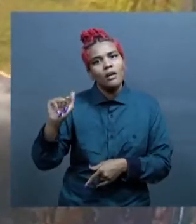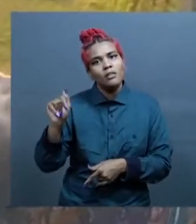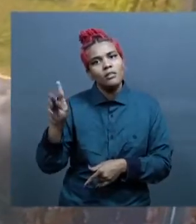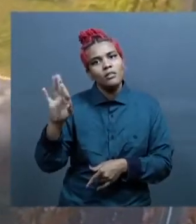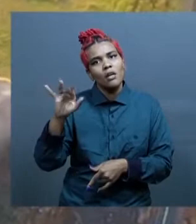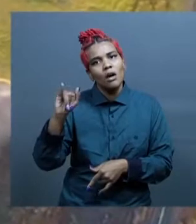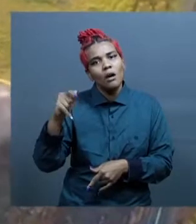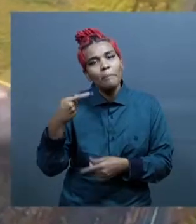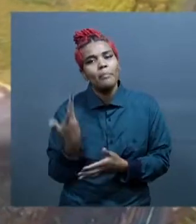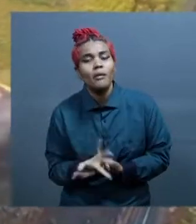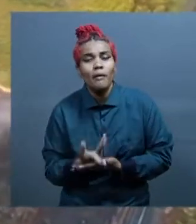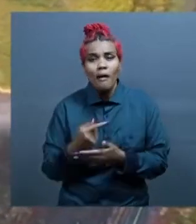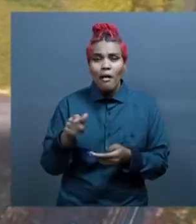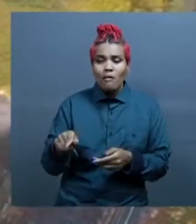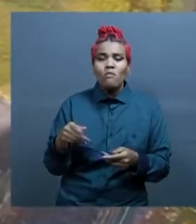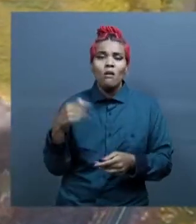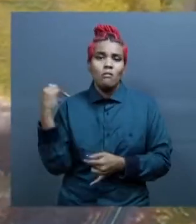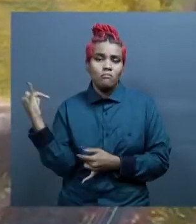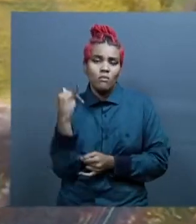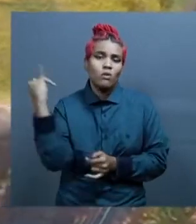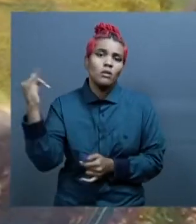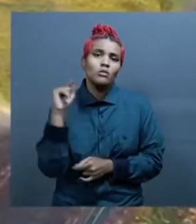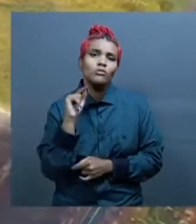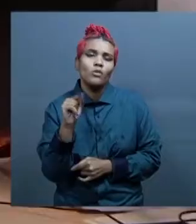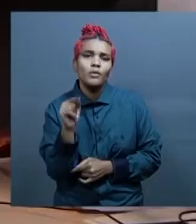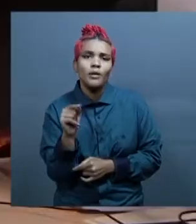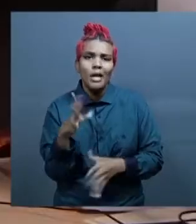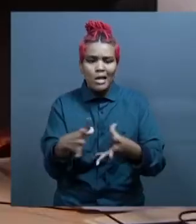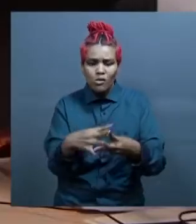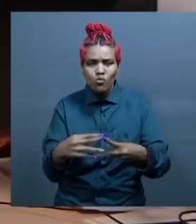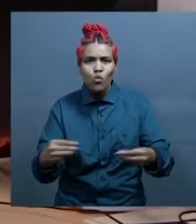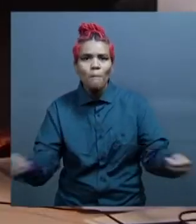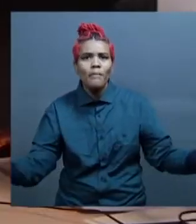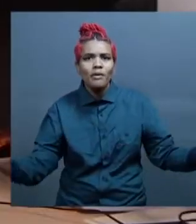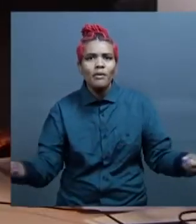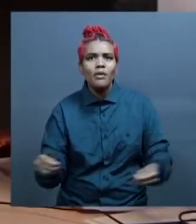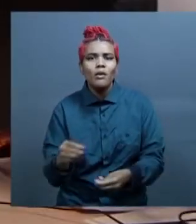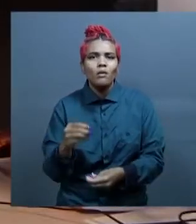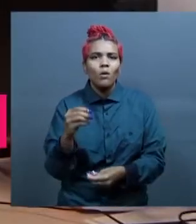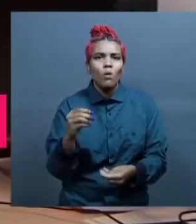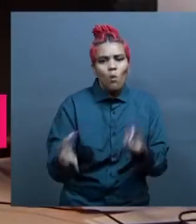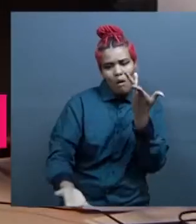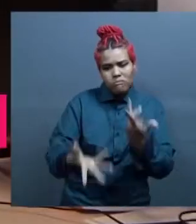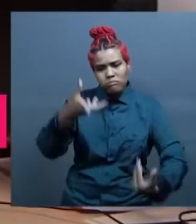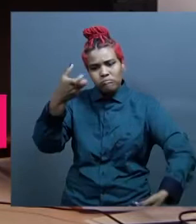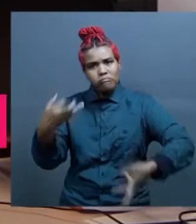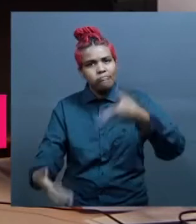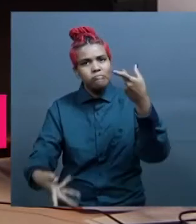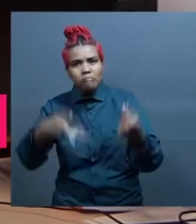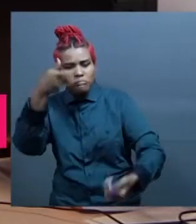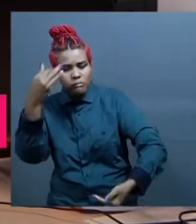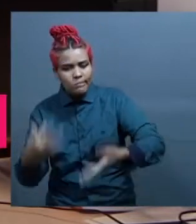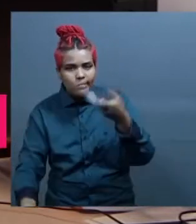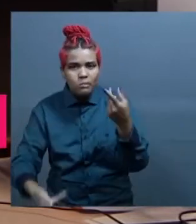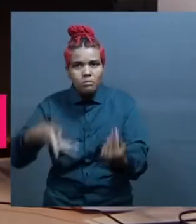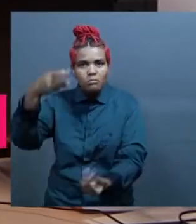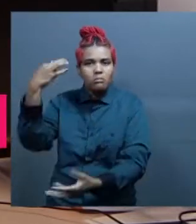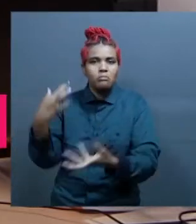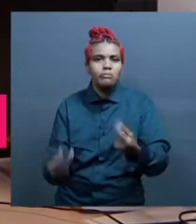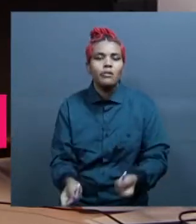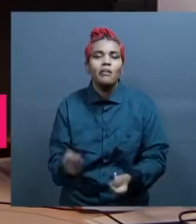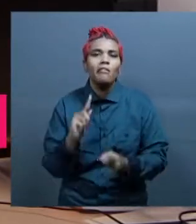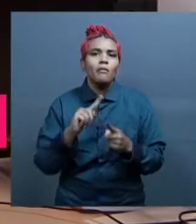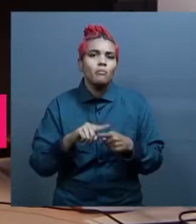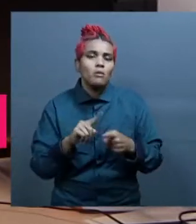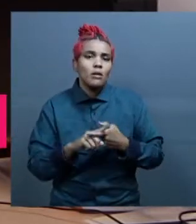delas segundo a professora são as queimadas partes queimadas são devido agropecuária mas não pode ficar dessa forma e